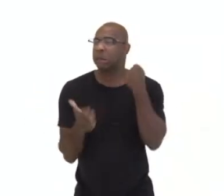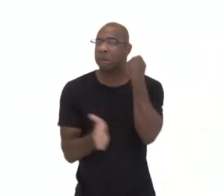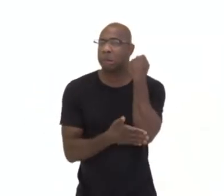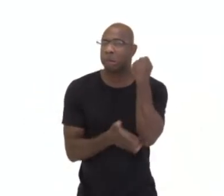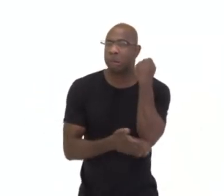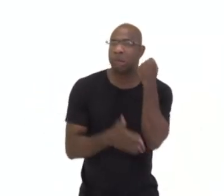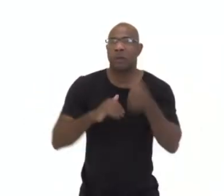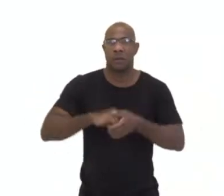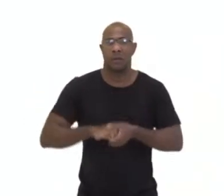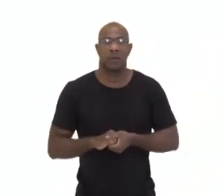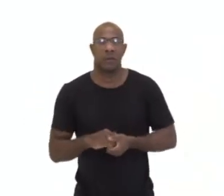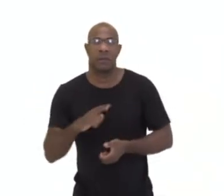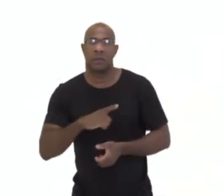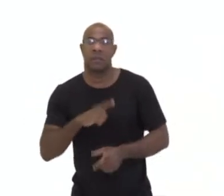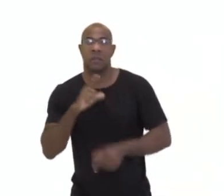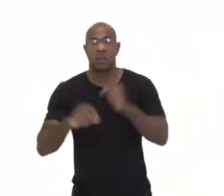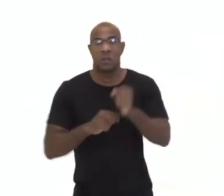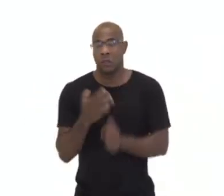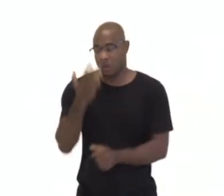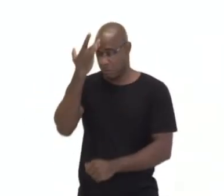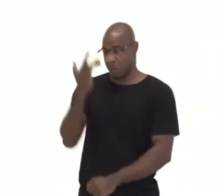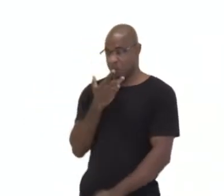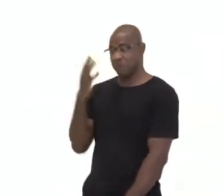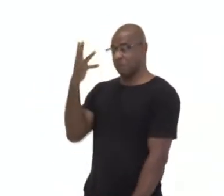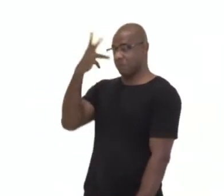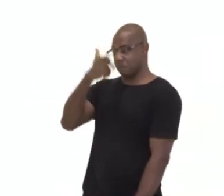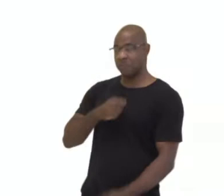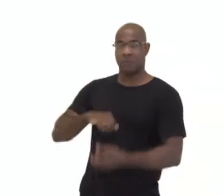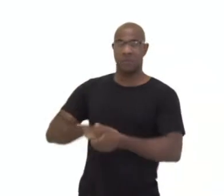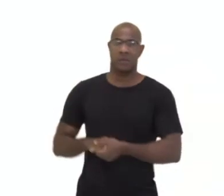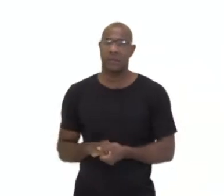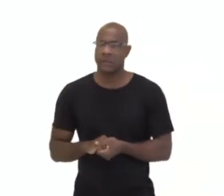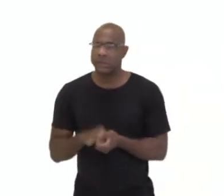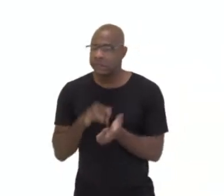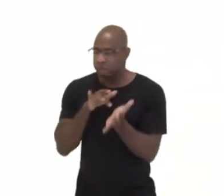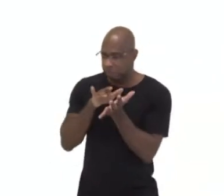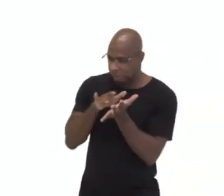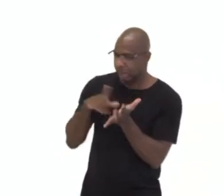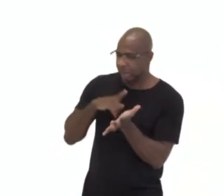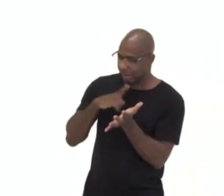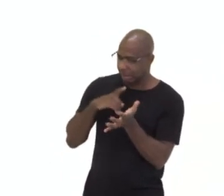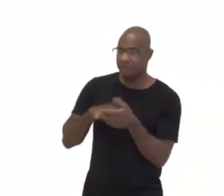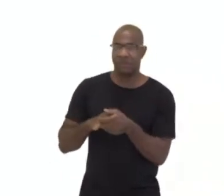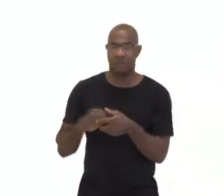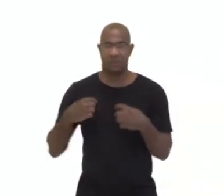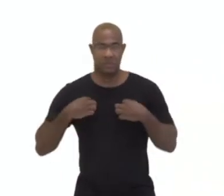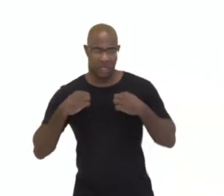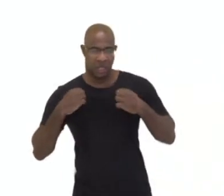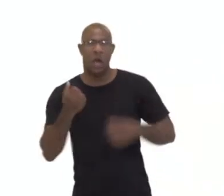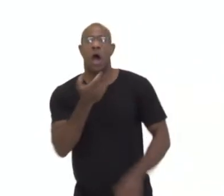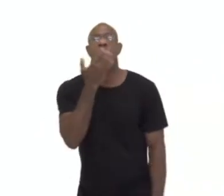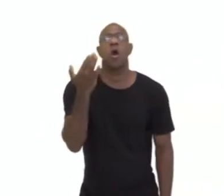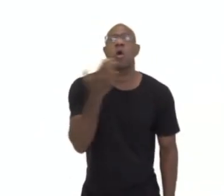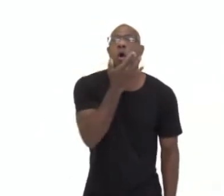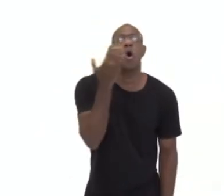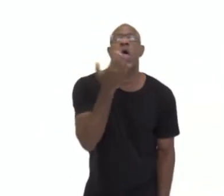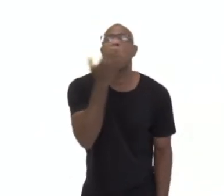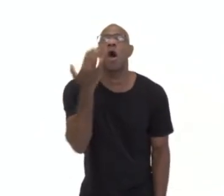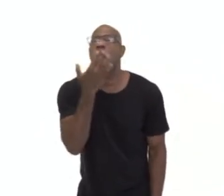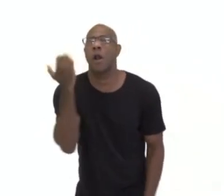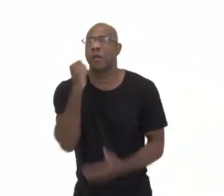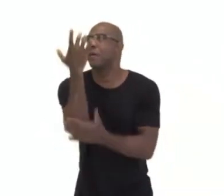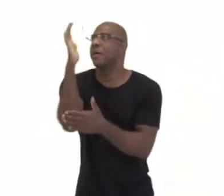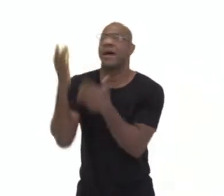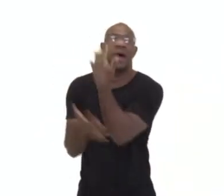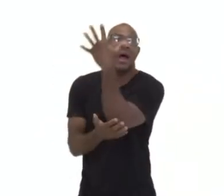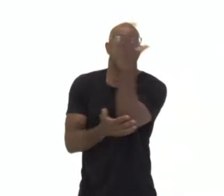com o muro seu perfil mais lindo. É faceira quando se veste com as flores do jacarandá,